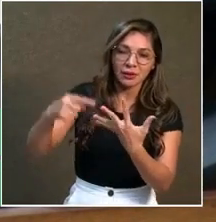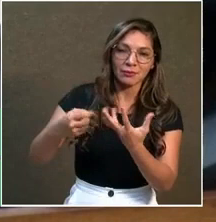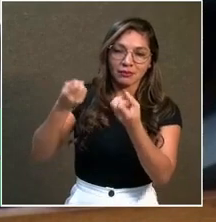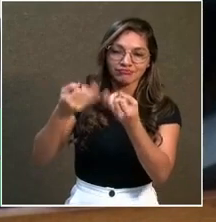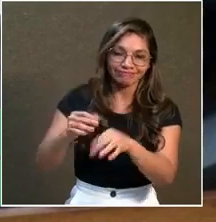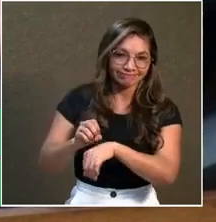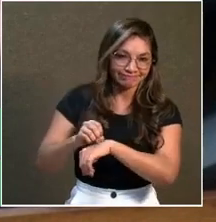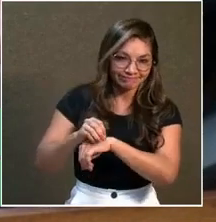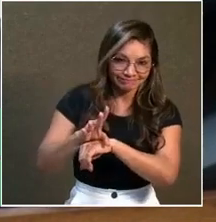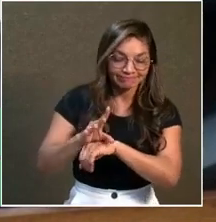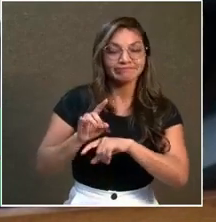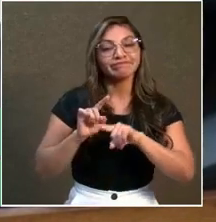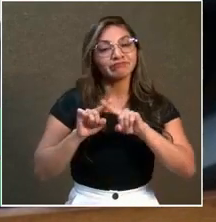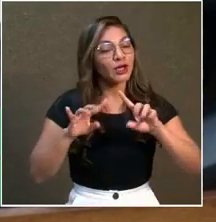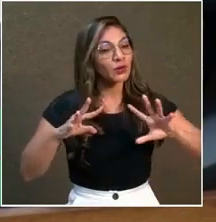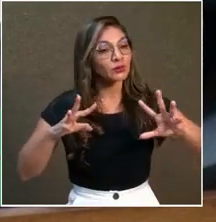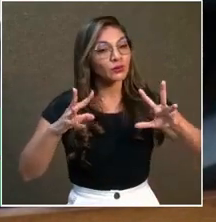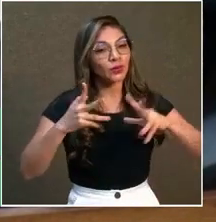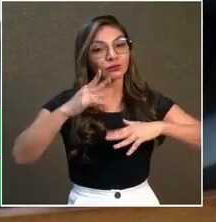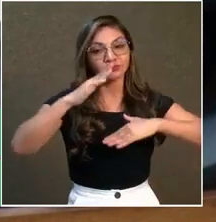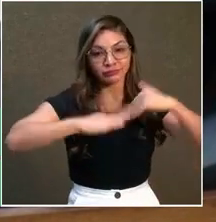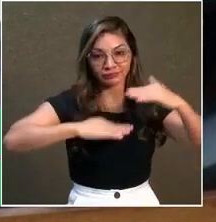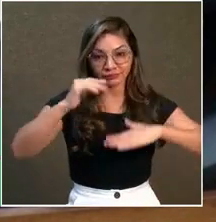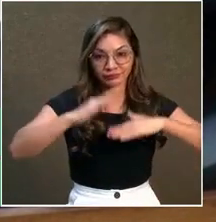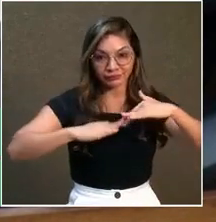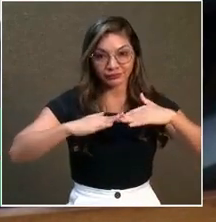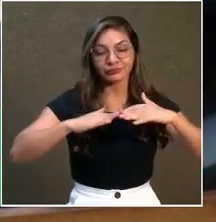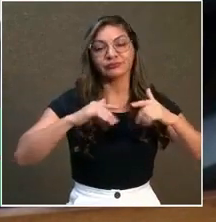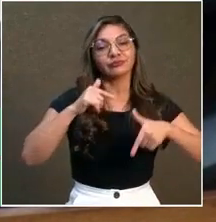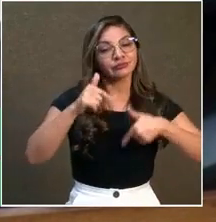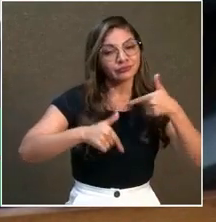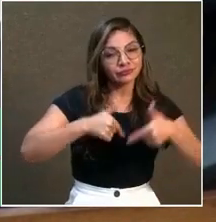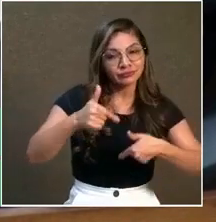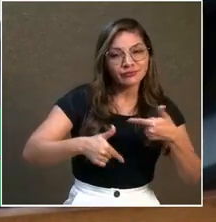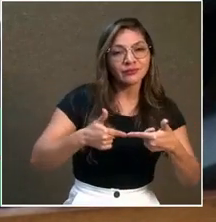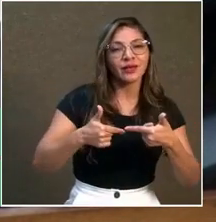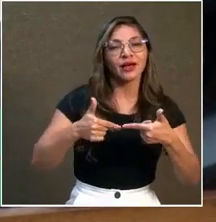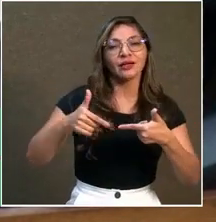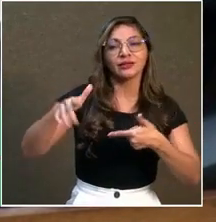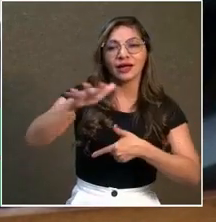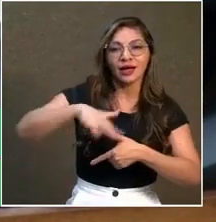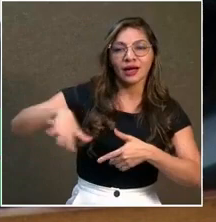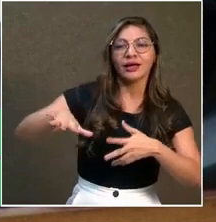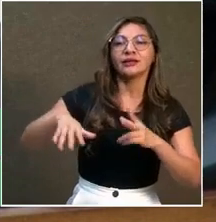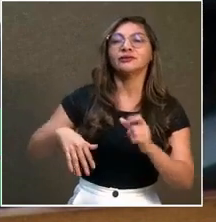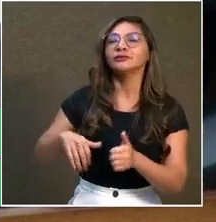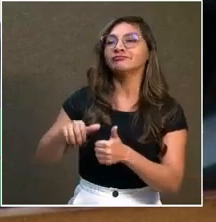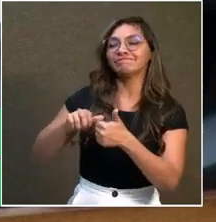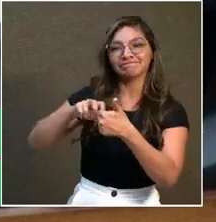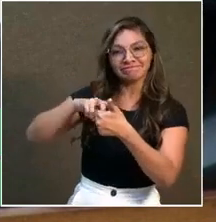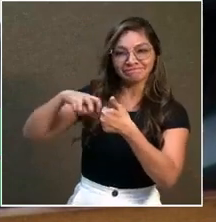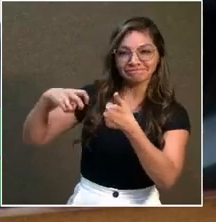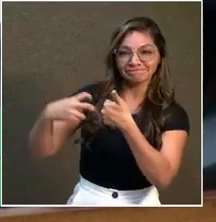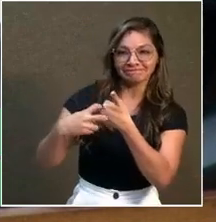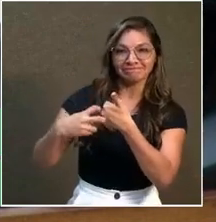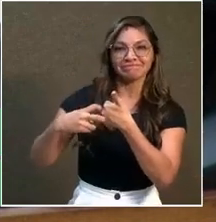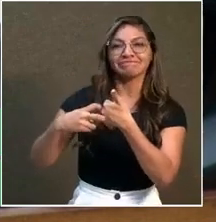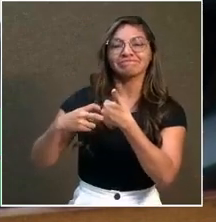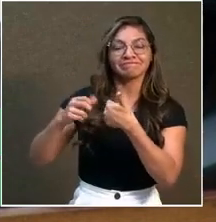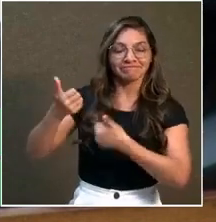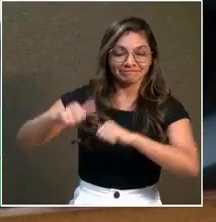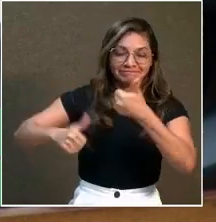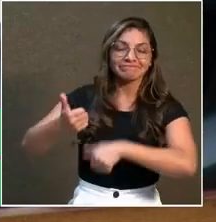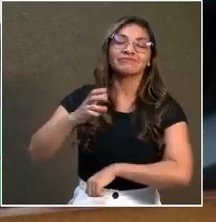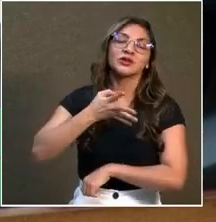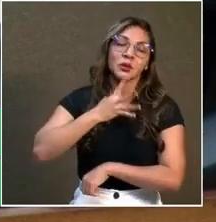que vossas, que todos os profissionais que trabalham com o Tribunal do Júri sabem muito bem quais são essas